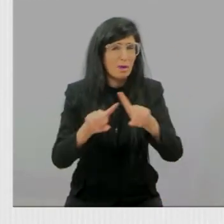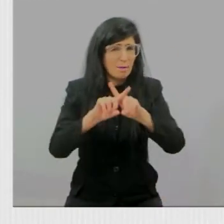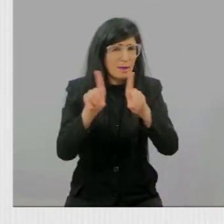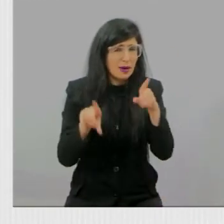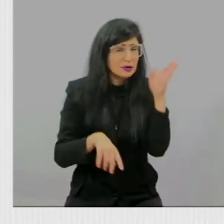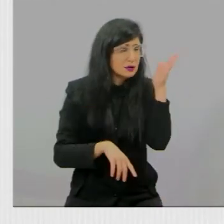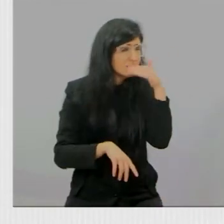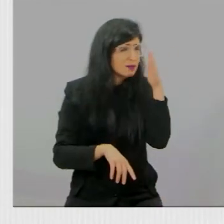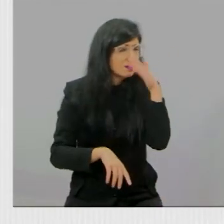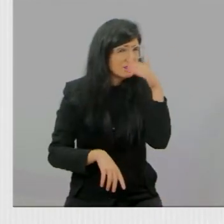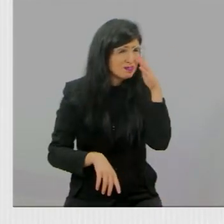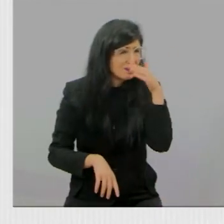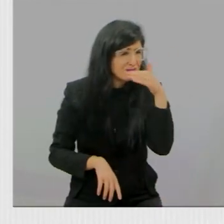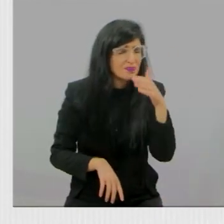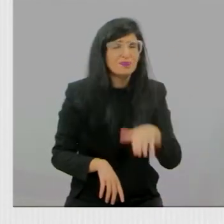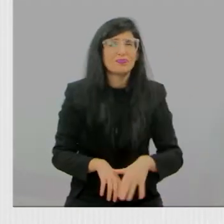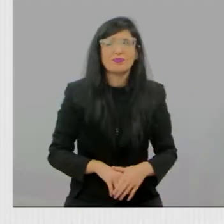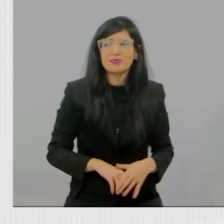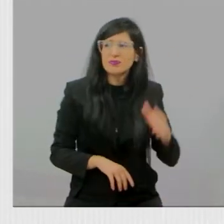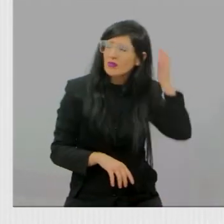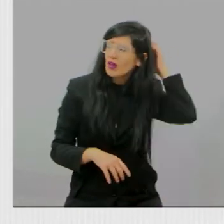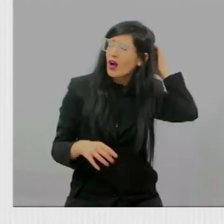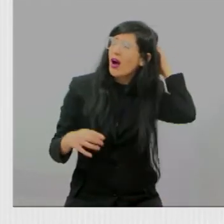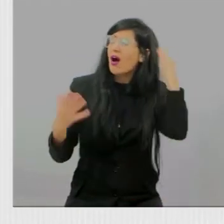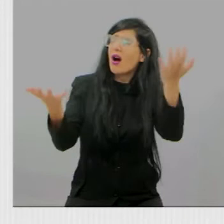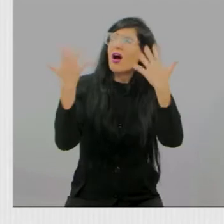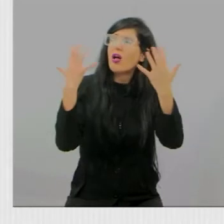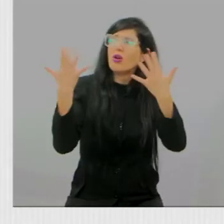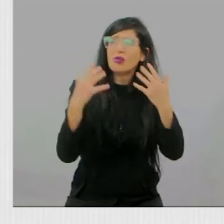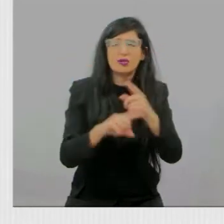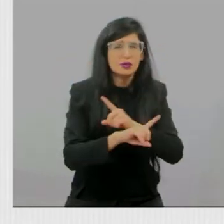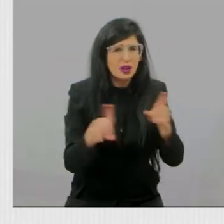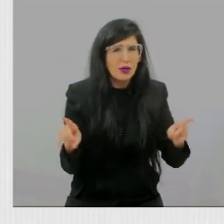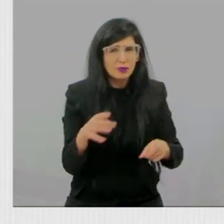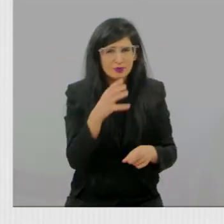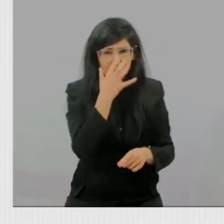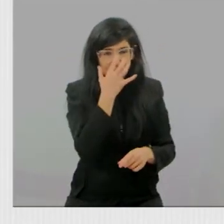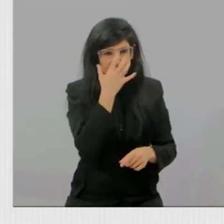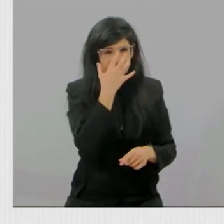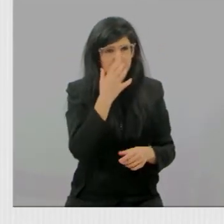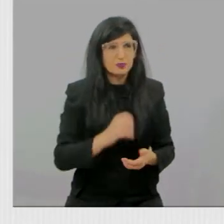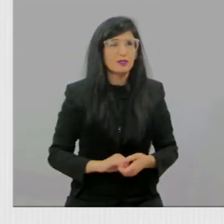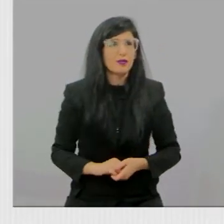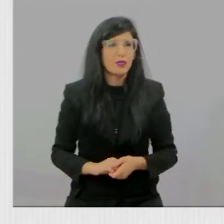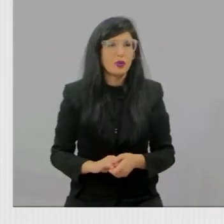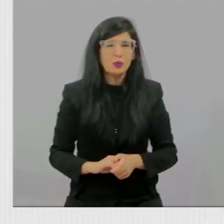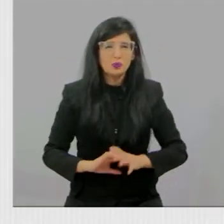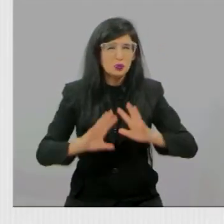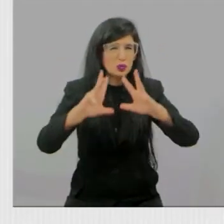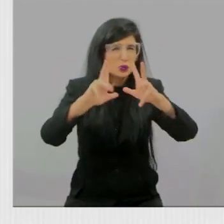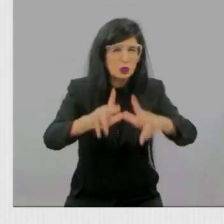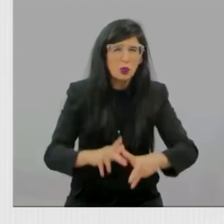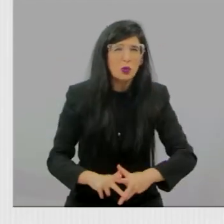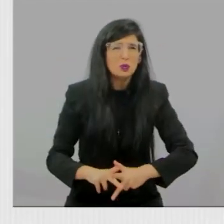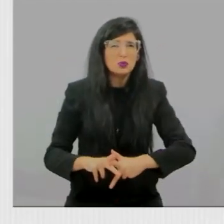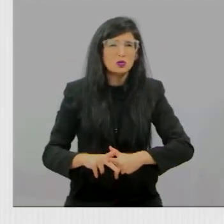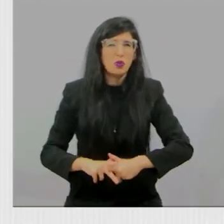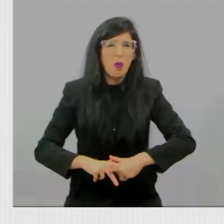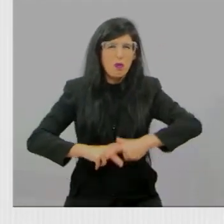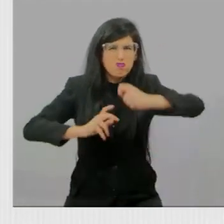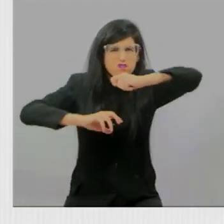odor. E não estava muito calor. Está lá, tudo entupido, esses canais